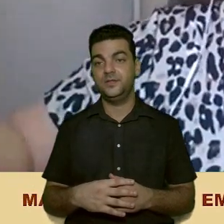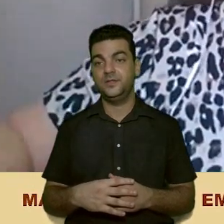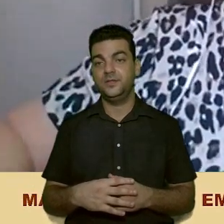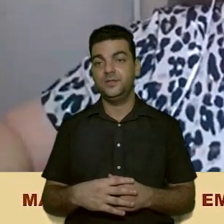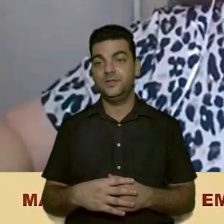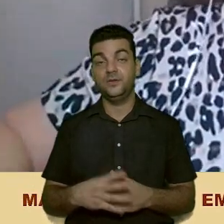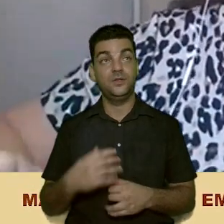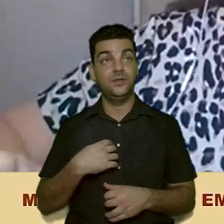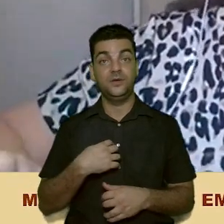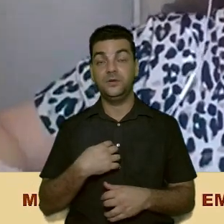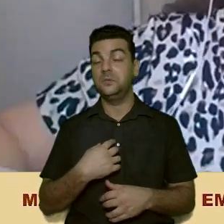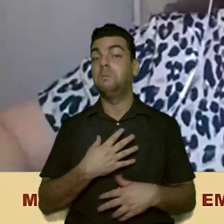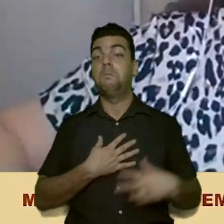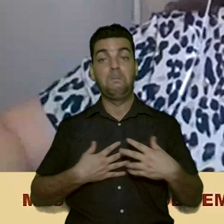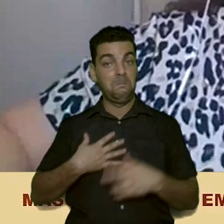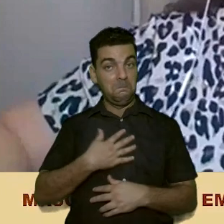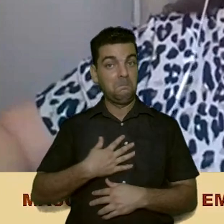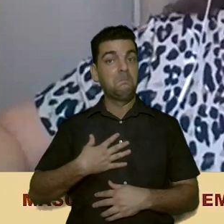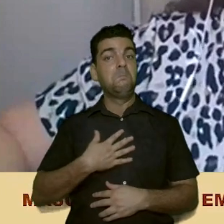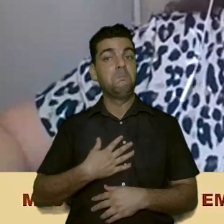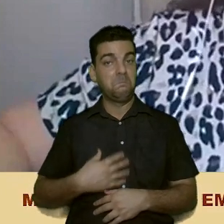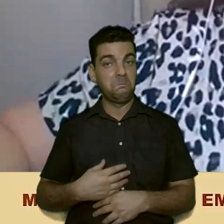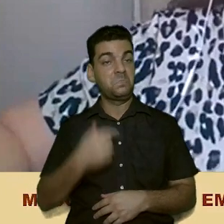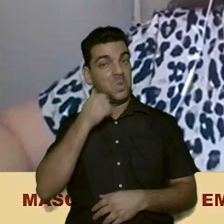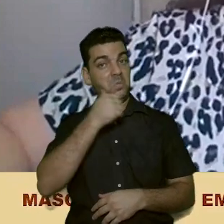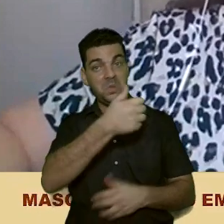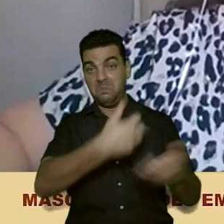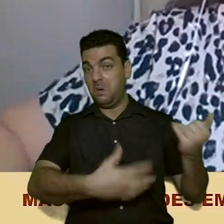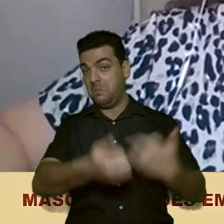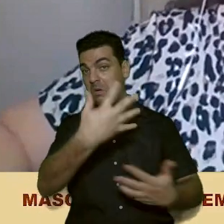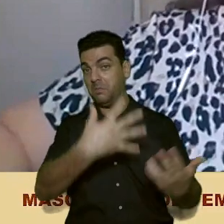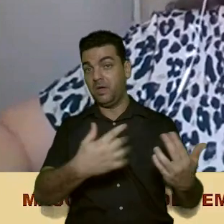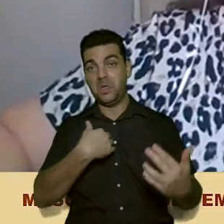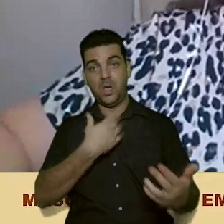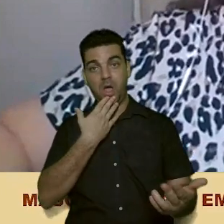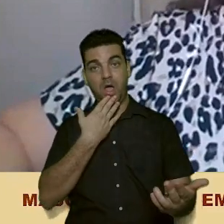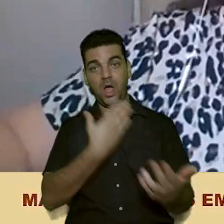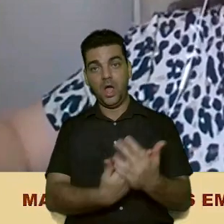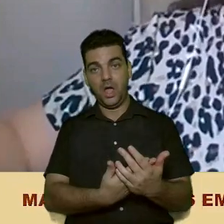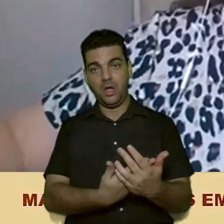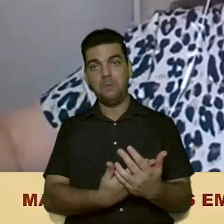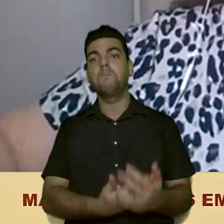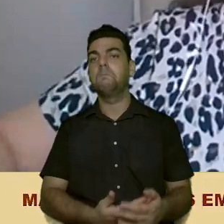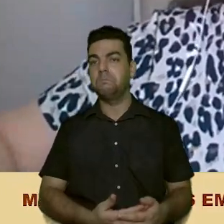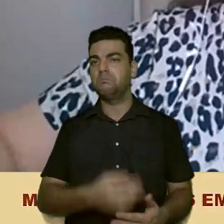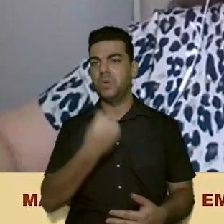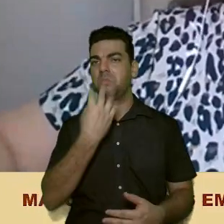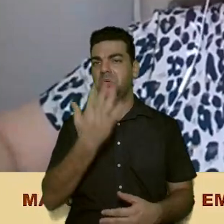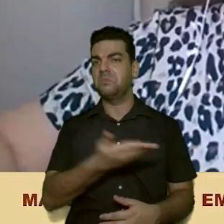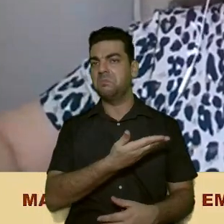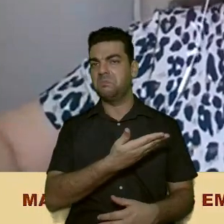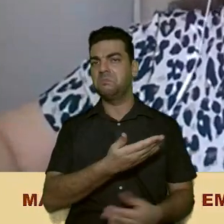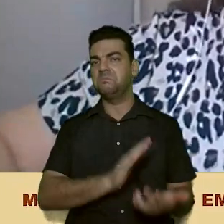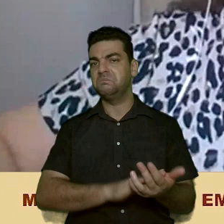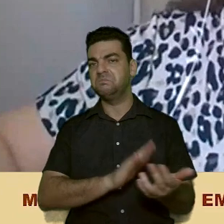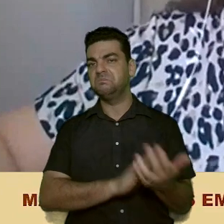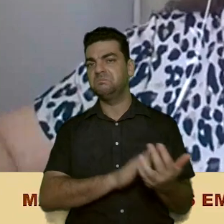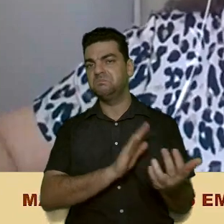sem ar, assim, o coração tá até acelerado aqui com essa fala da... Porra, a brincadeira, hein, Isa?